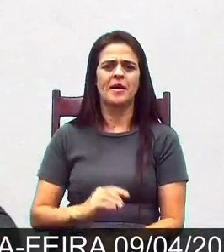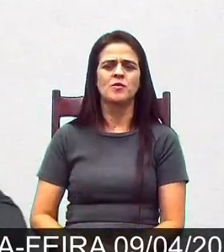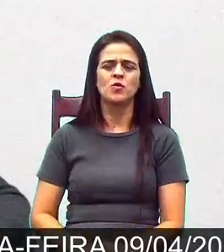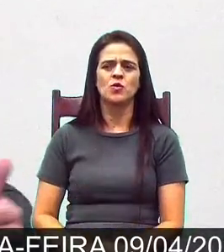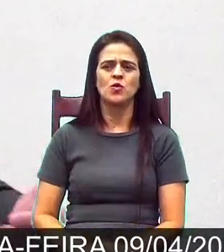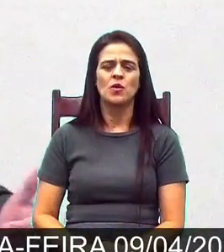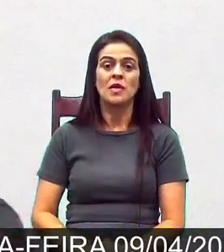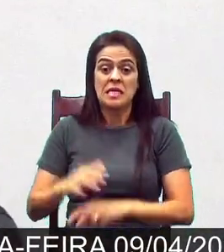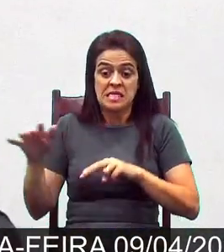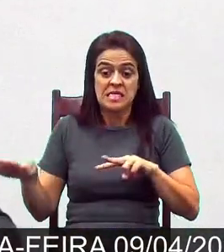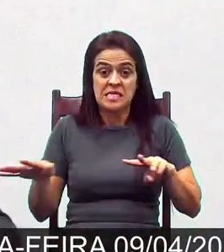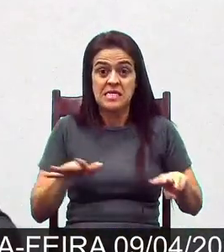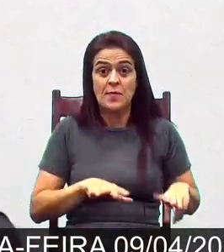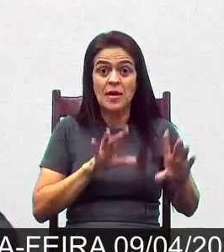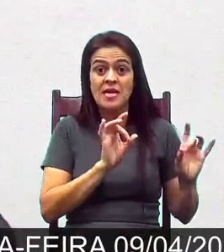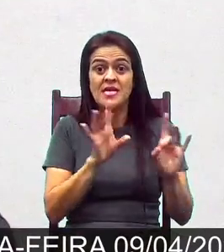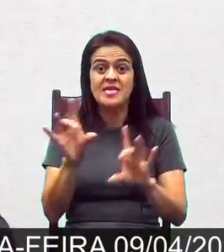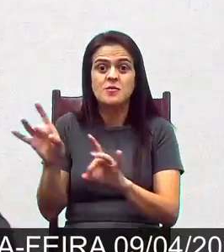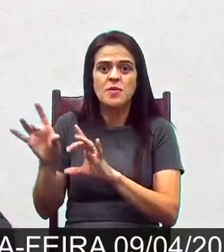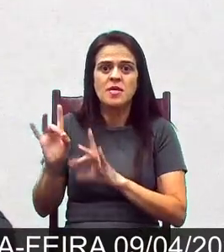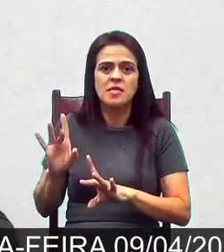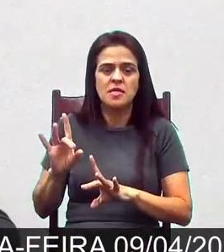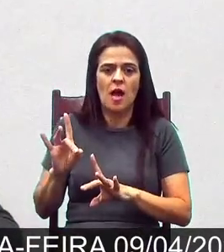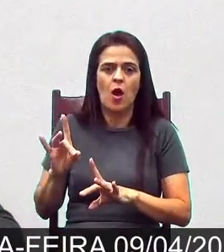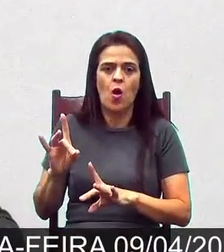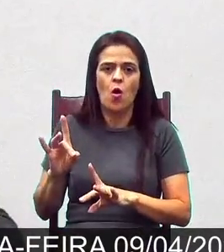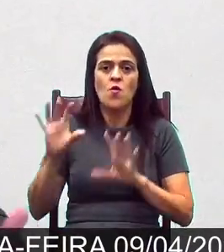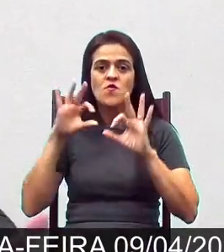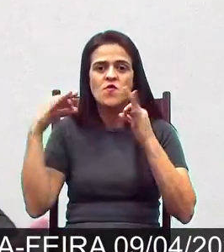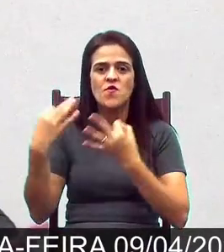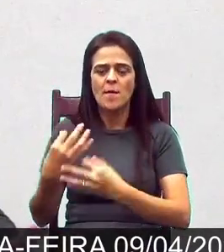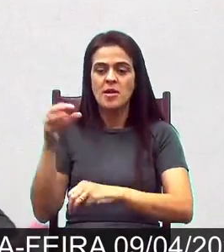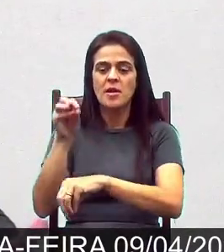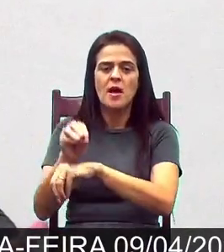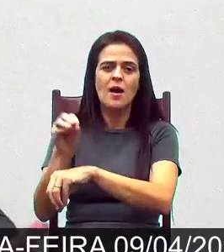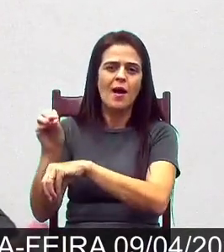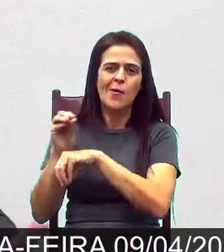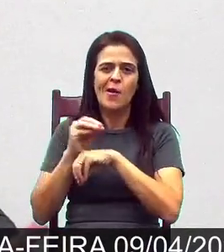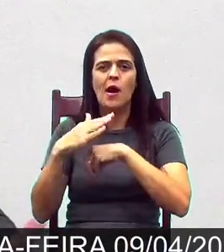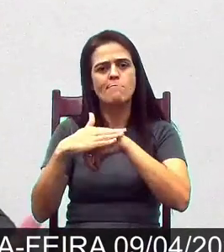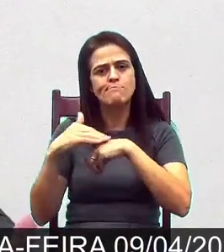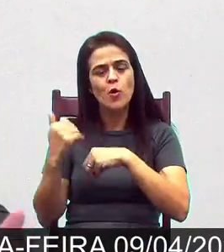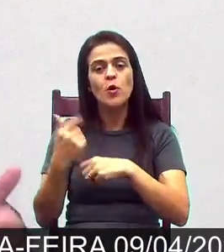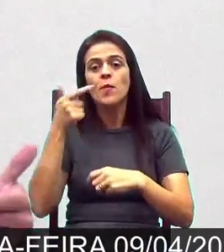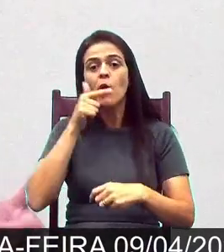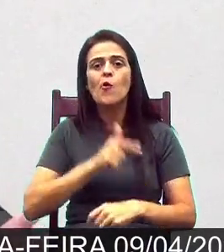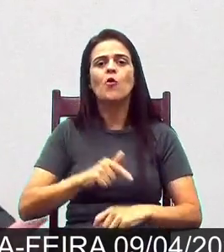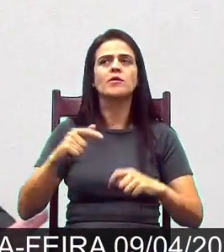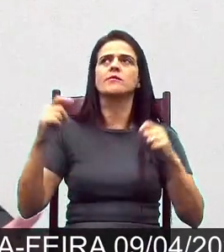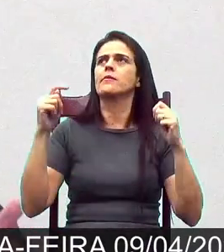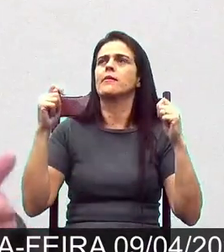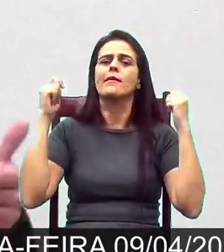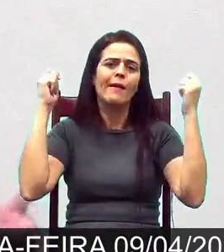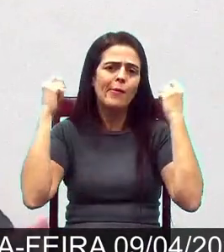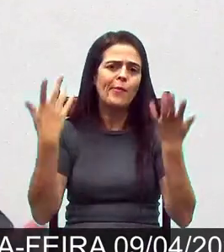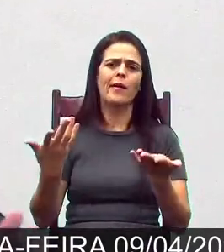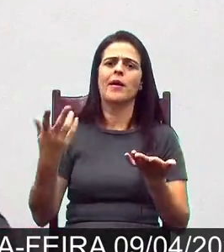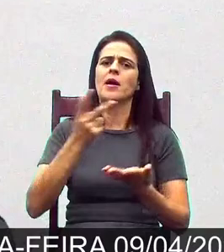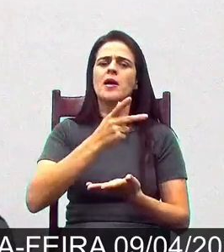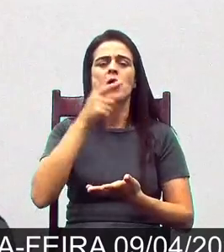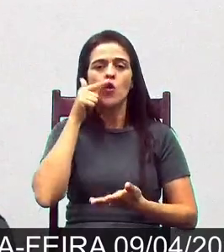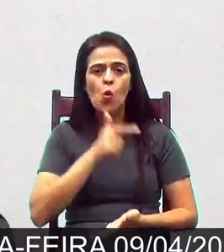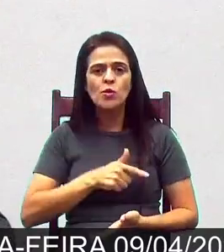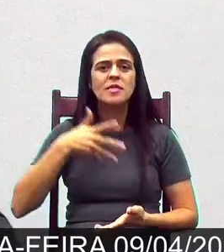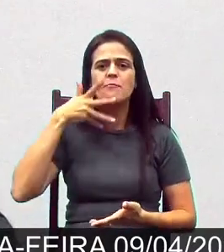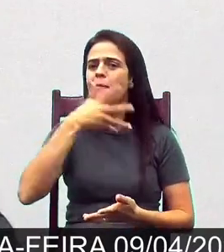que seja uma semana do luto parental, é que a gente possa promover políticas públicas que aconselhem, que acolham